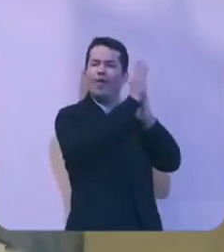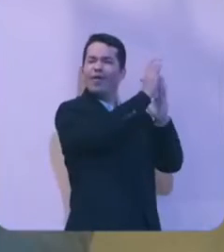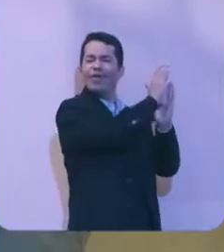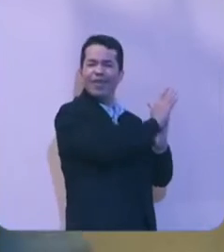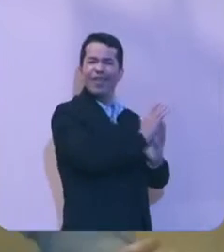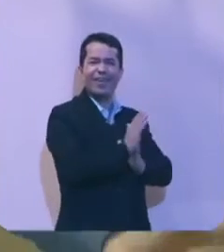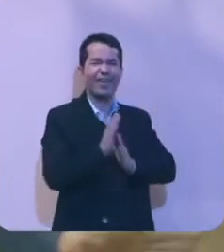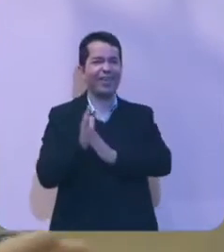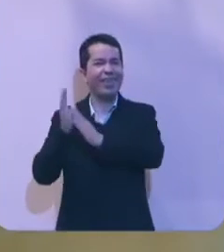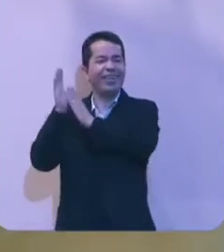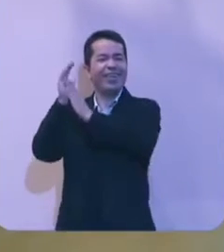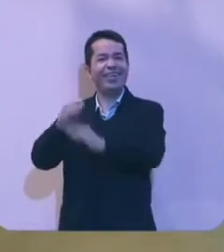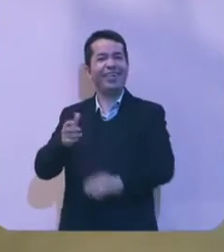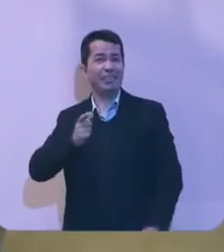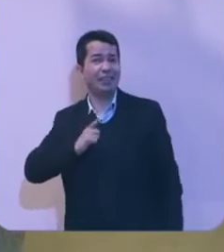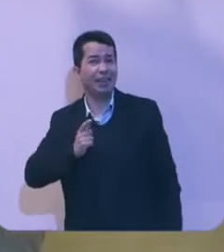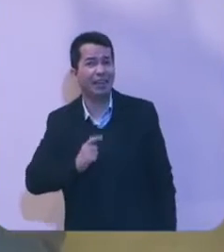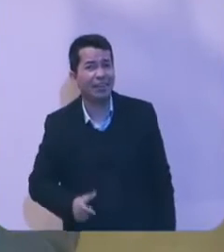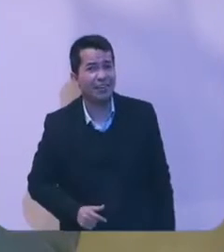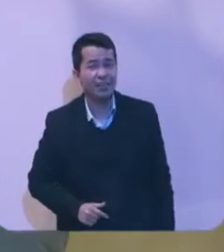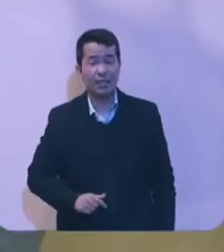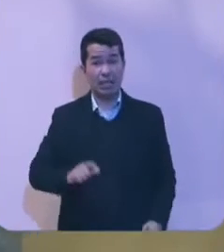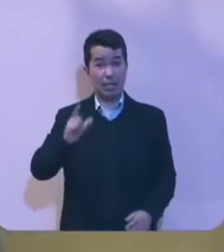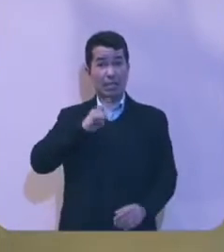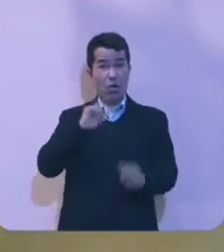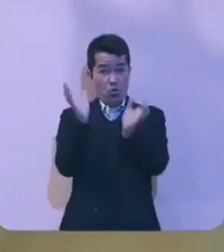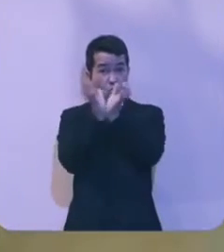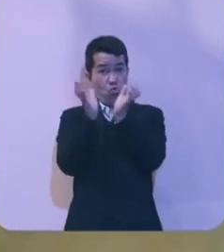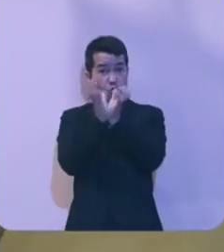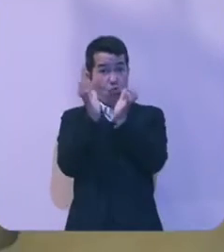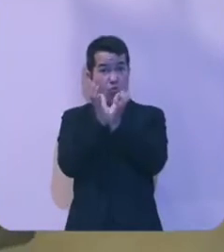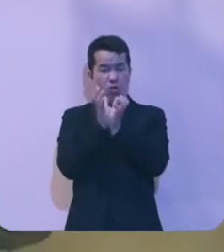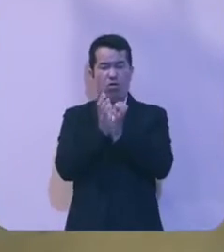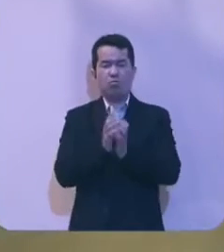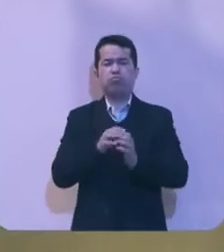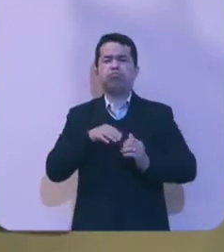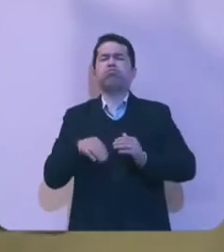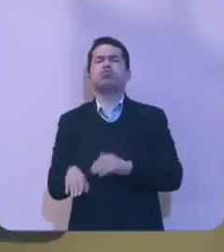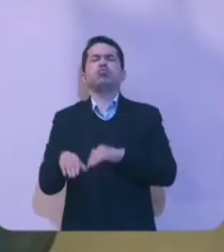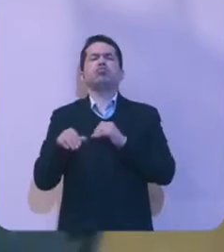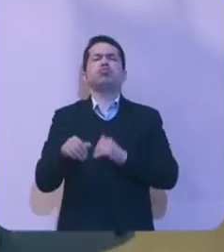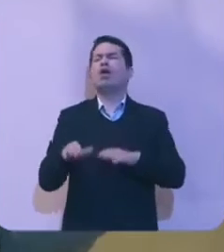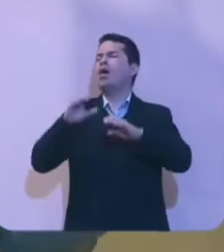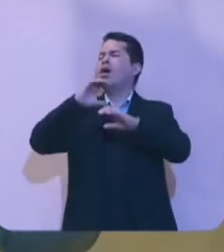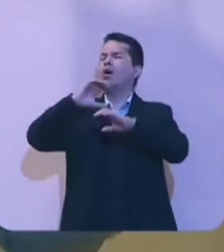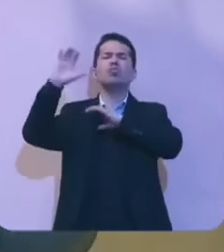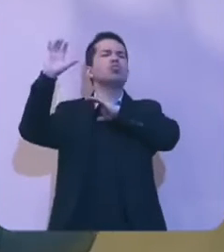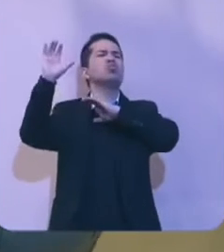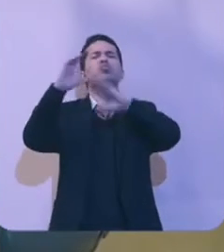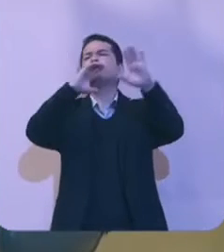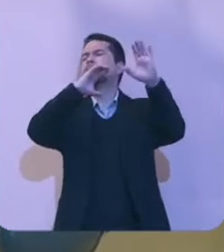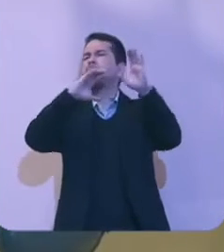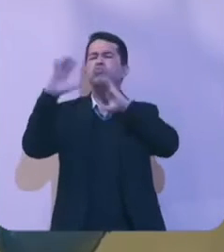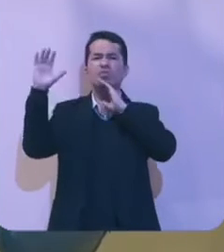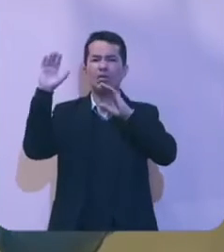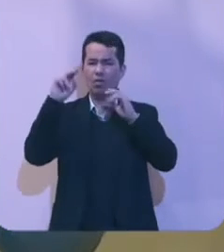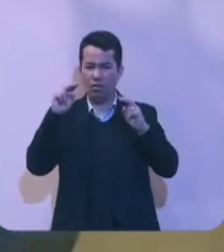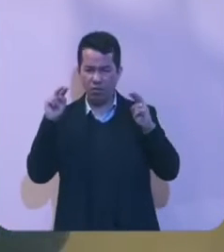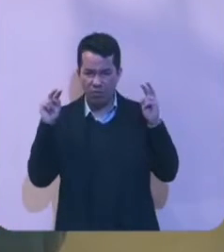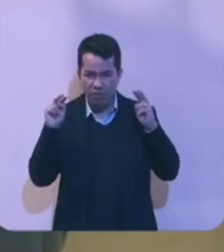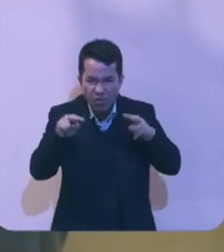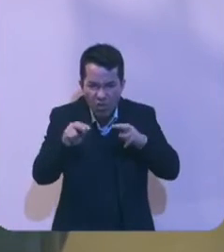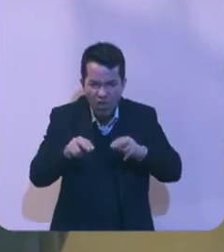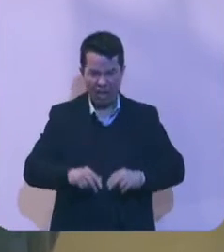chegaram num lugar alto, eles viram algo inusitado. Eles viram os dois inimigos com quem eles teriam que se